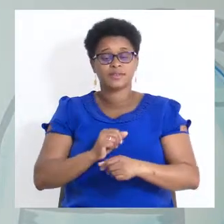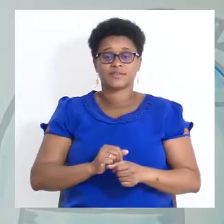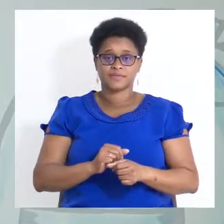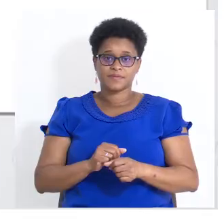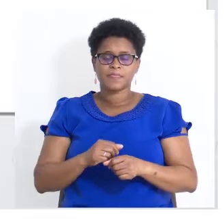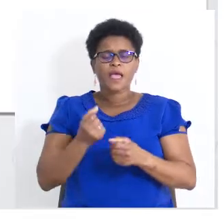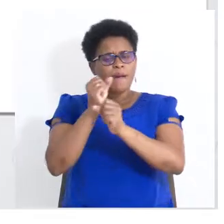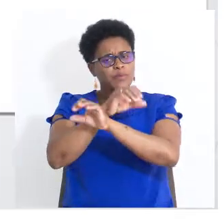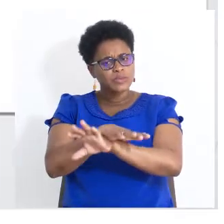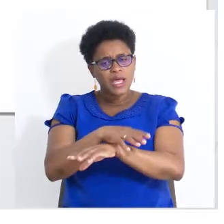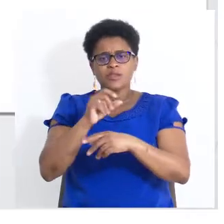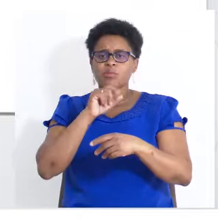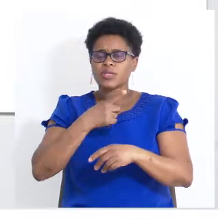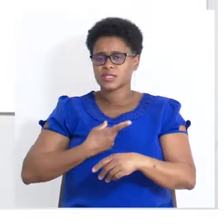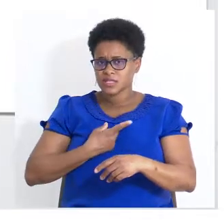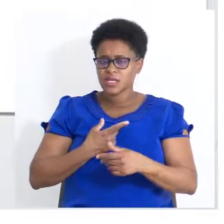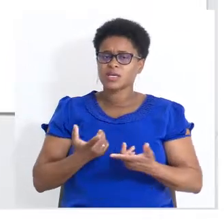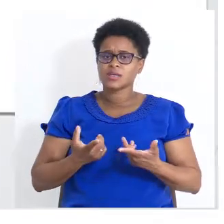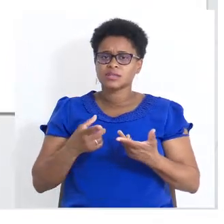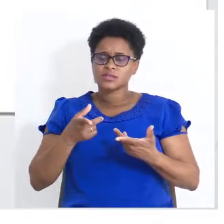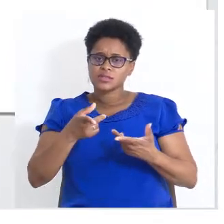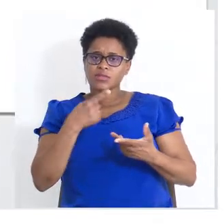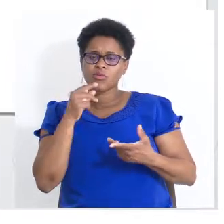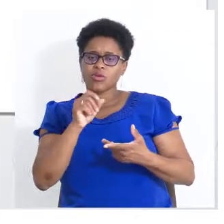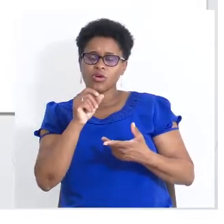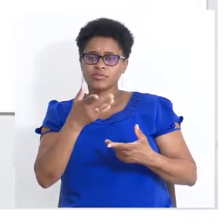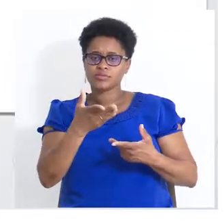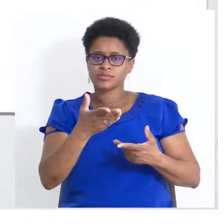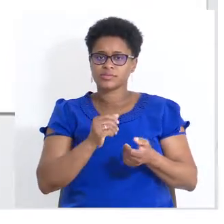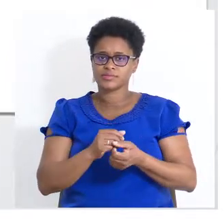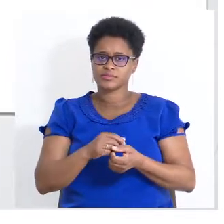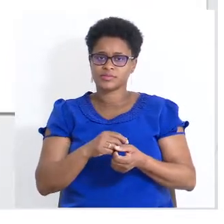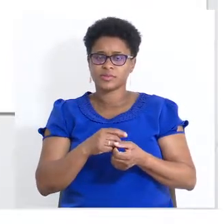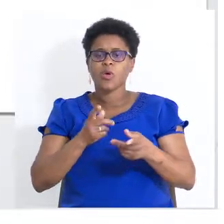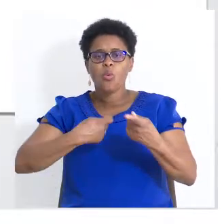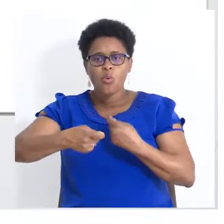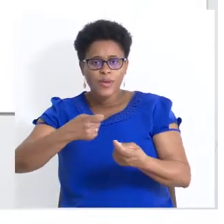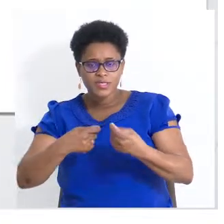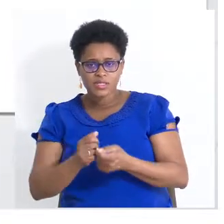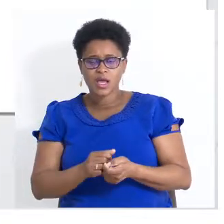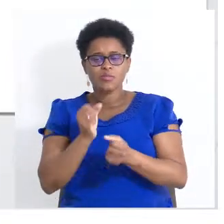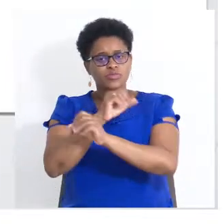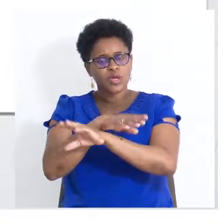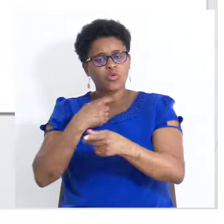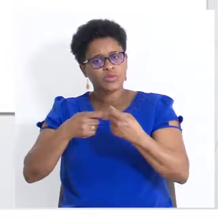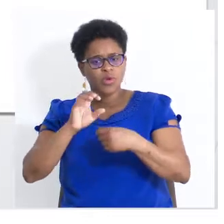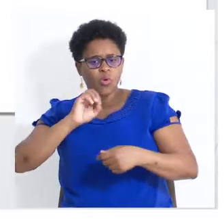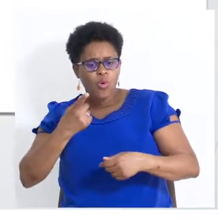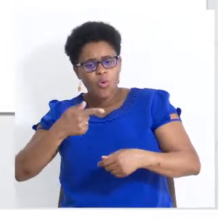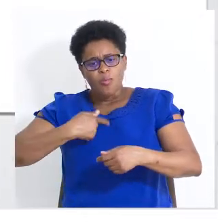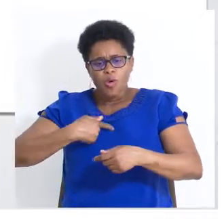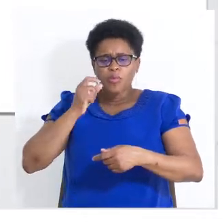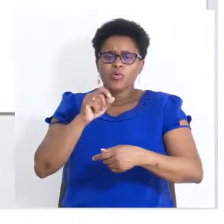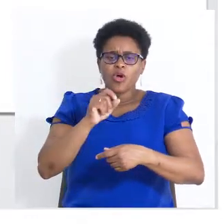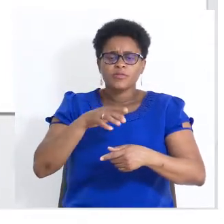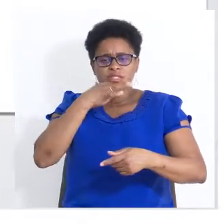publicidade. A publicidade pode ser classificada de publicidade comercial. O próprio nome diz